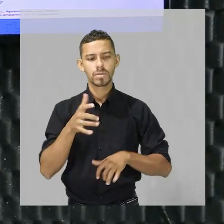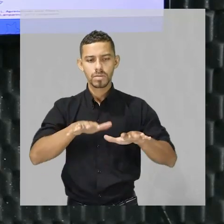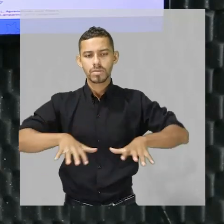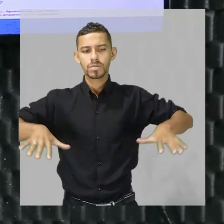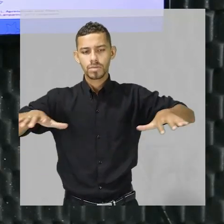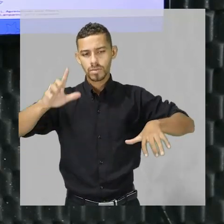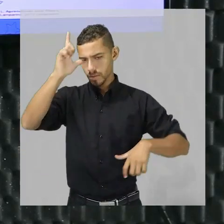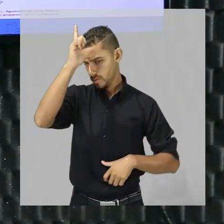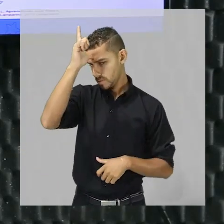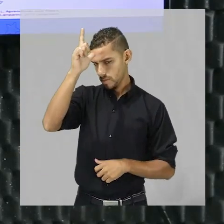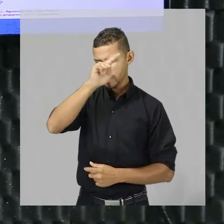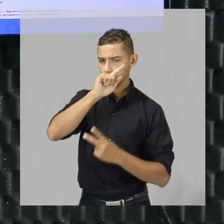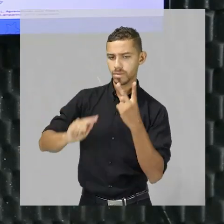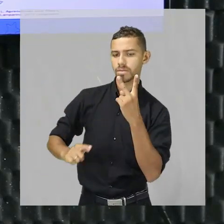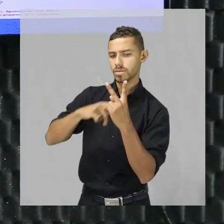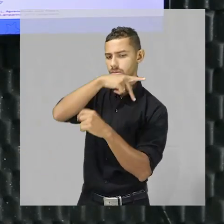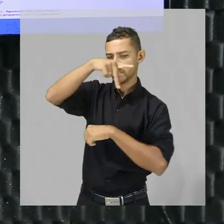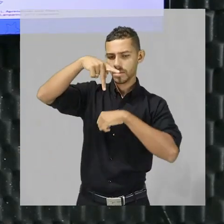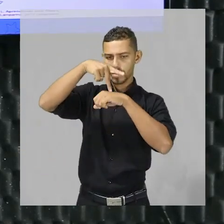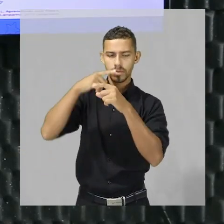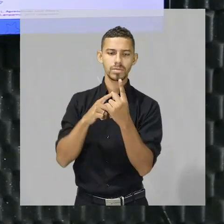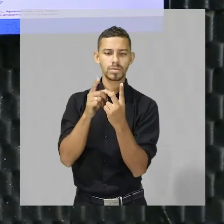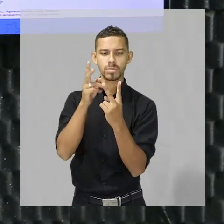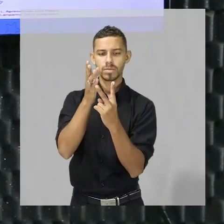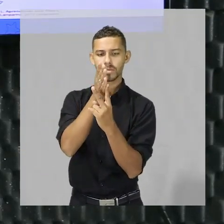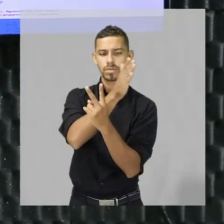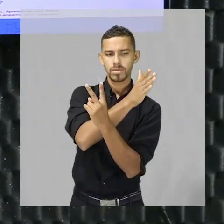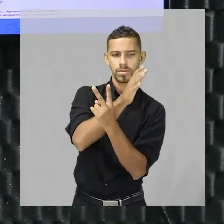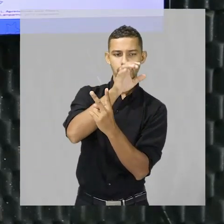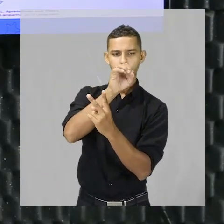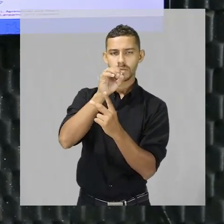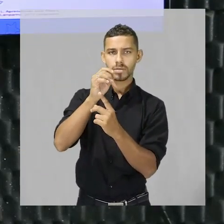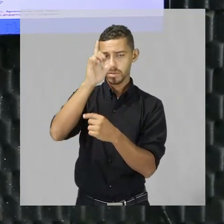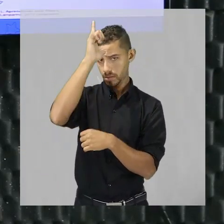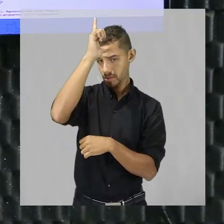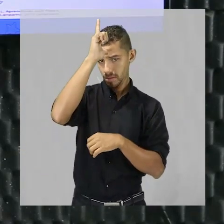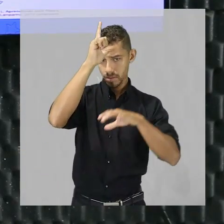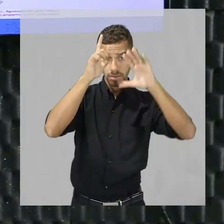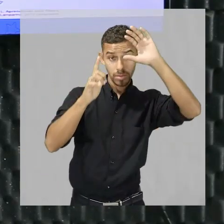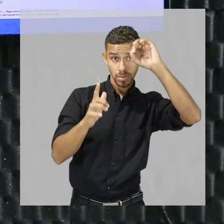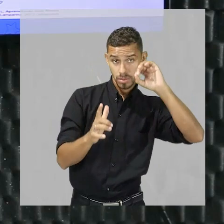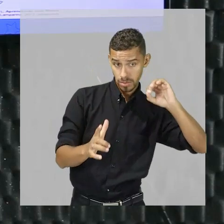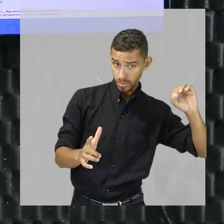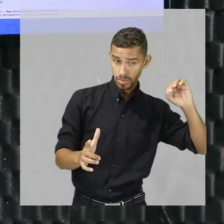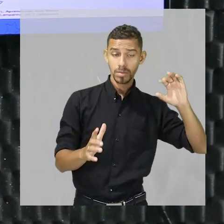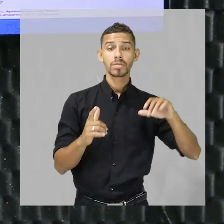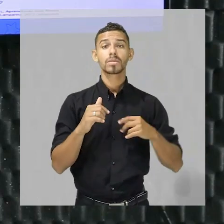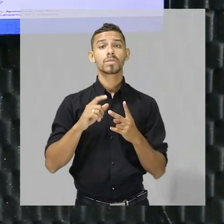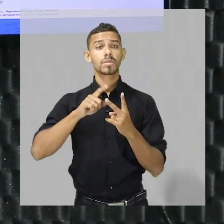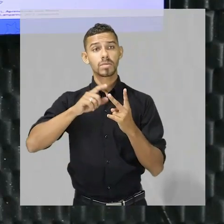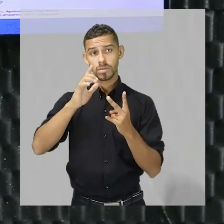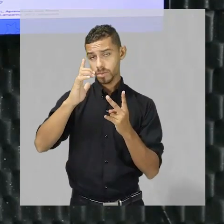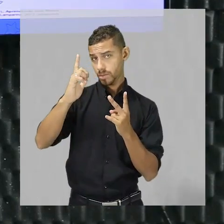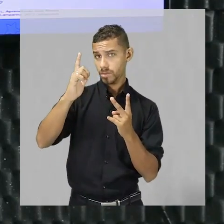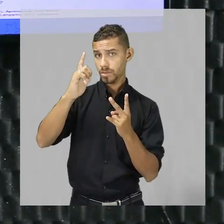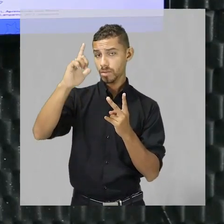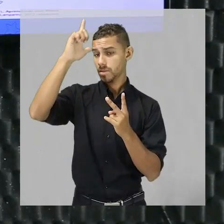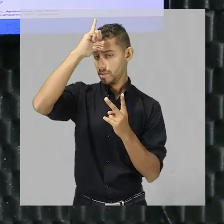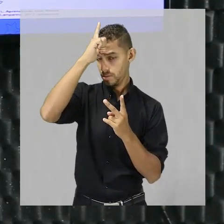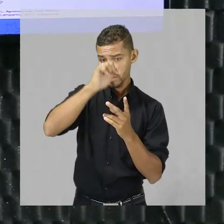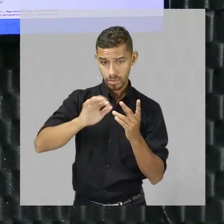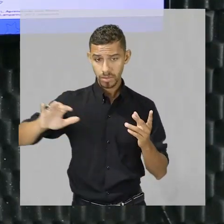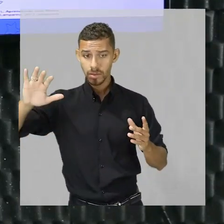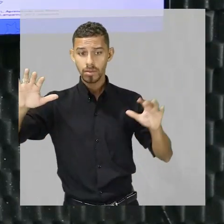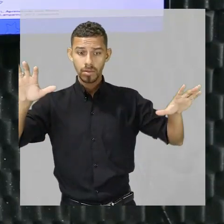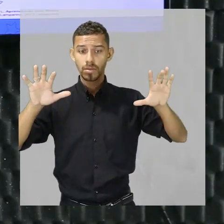da Alemanha, né, em 2 países, a Alemanha ocidental, de orientação capitalista, e a Alemanha oriental, de